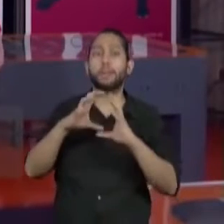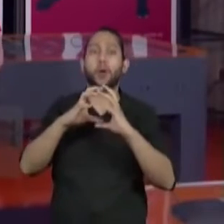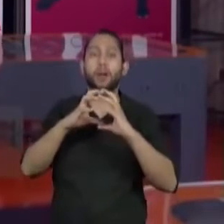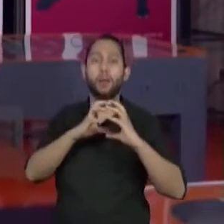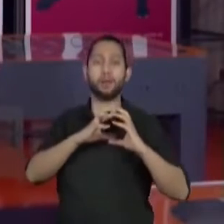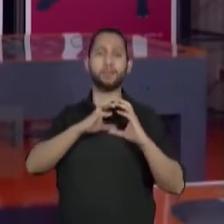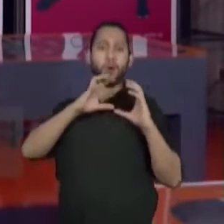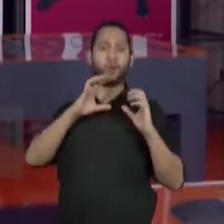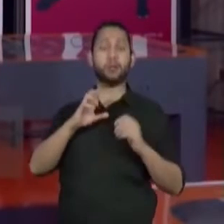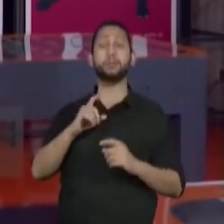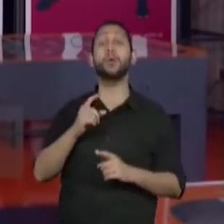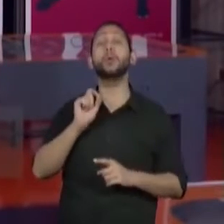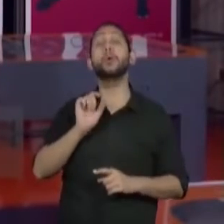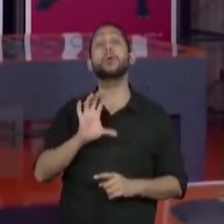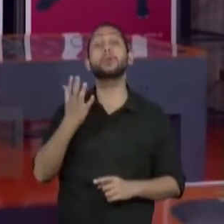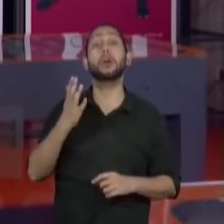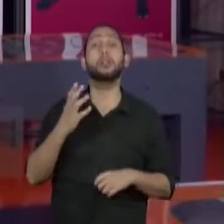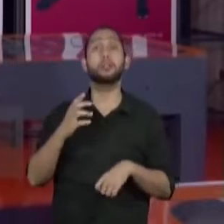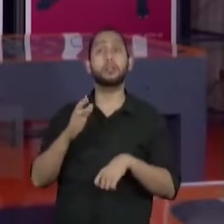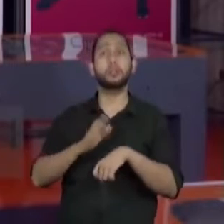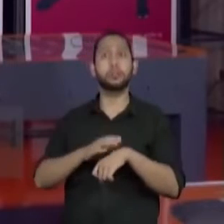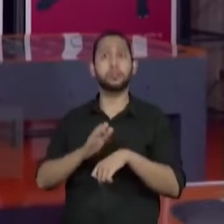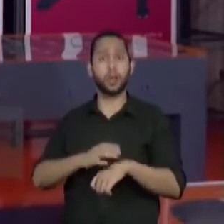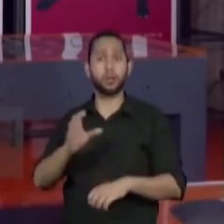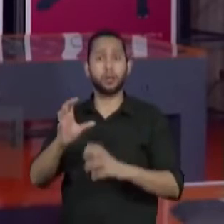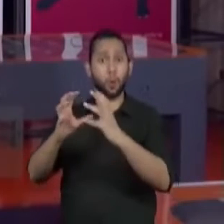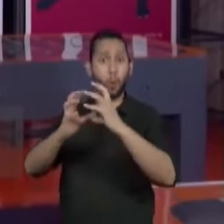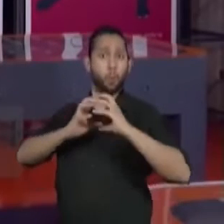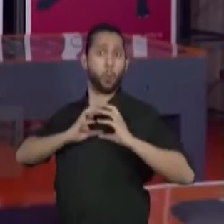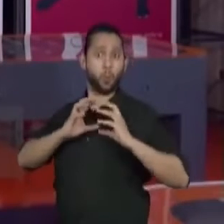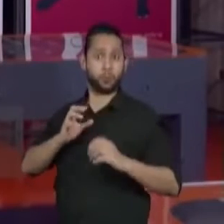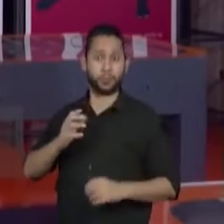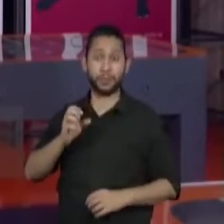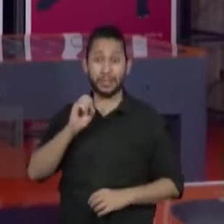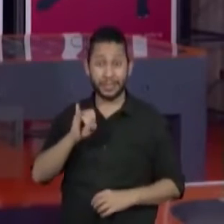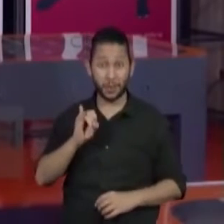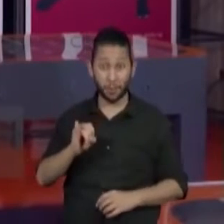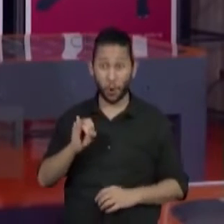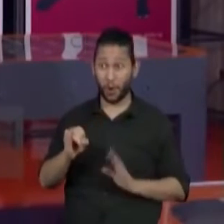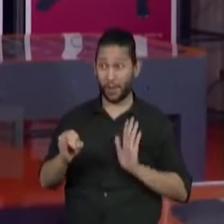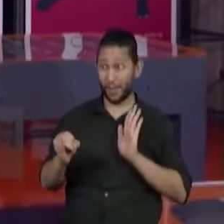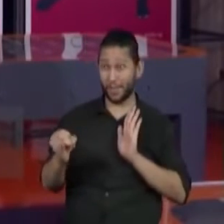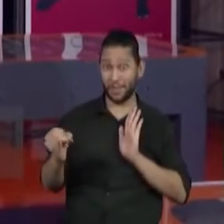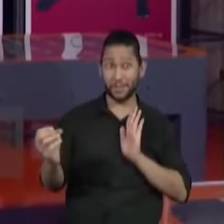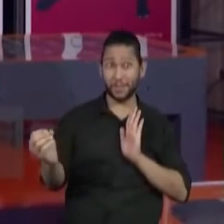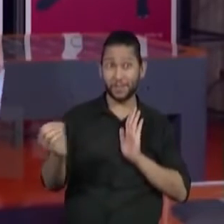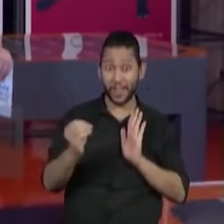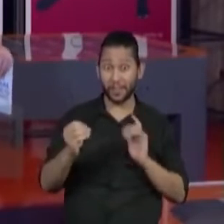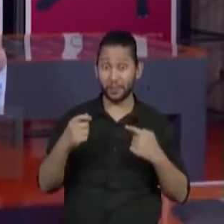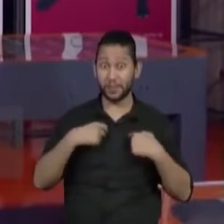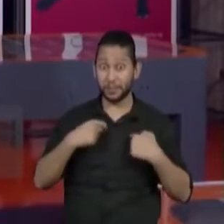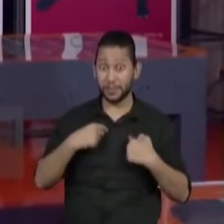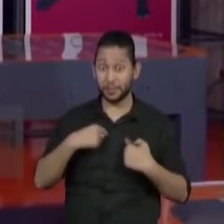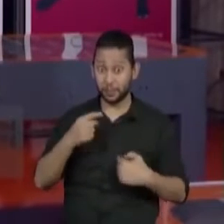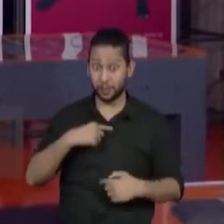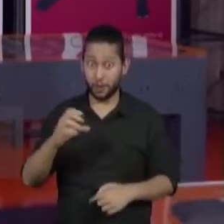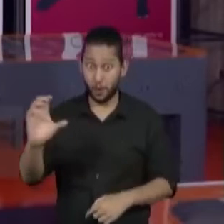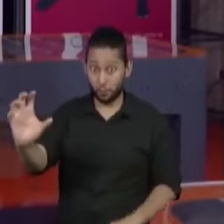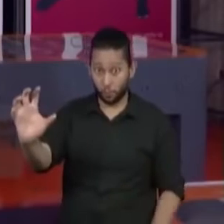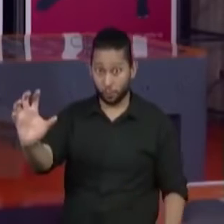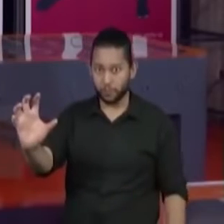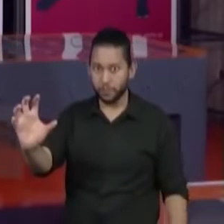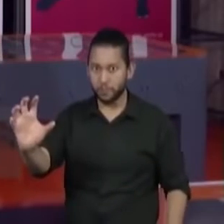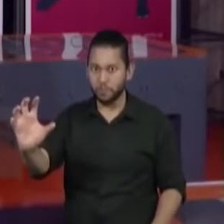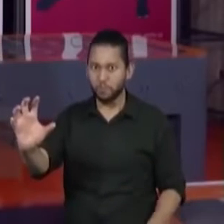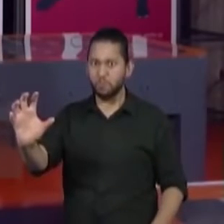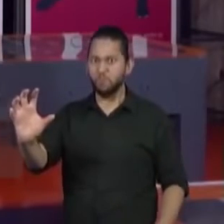que acontece nesse momento da jogada de peito? Quando a bola está vindo, você expira, enche o pulmão de ar,